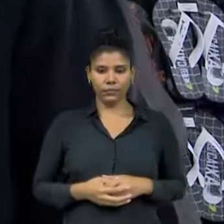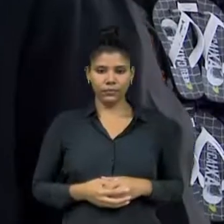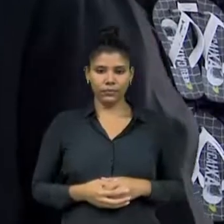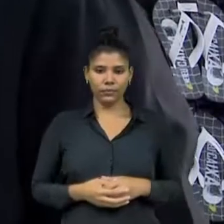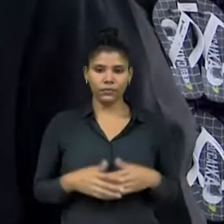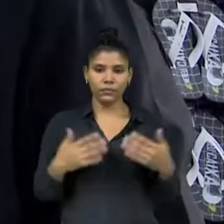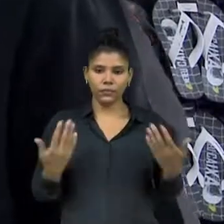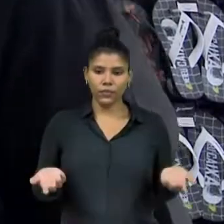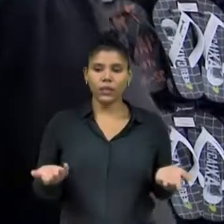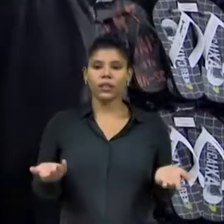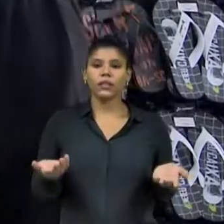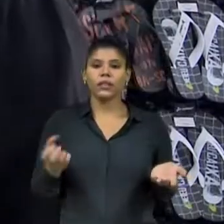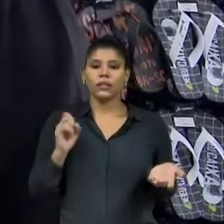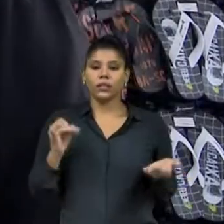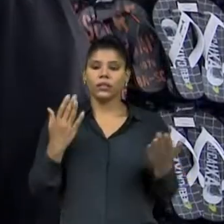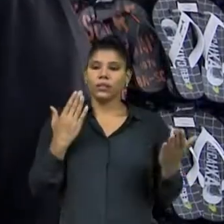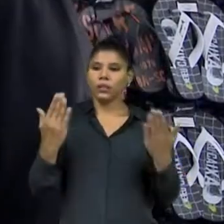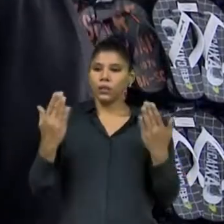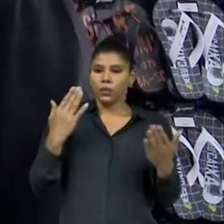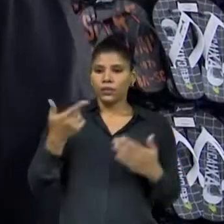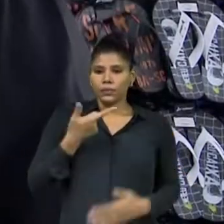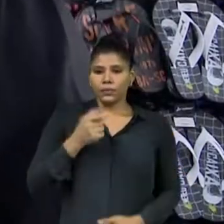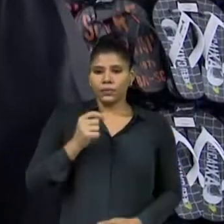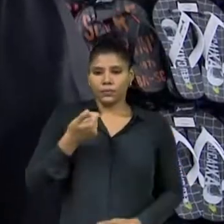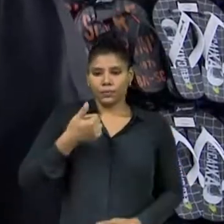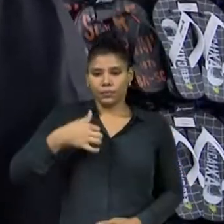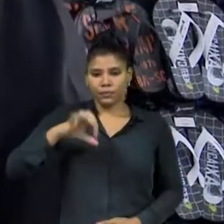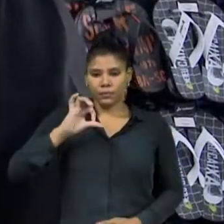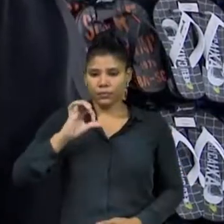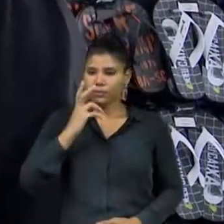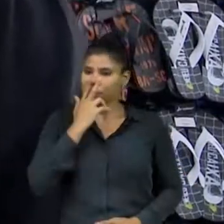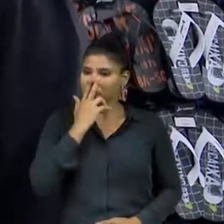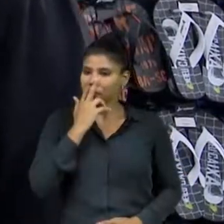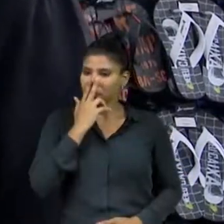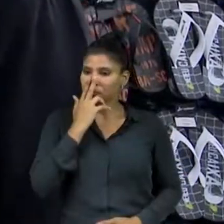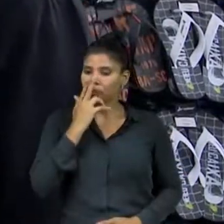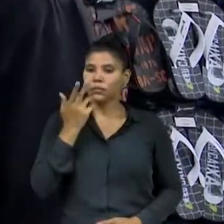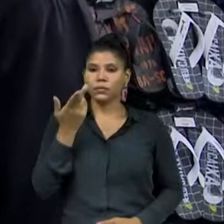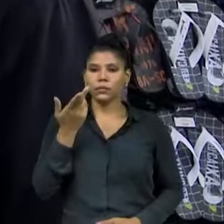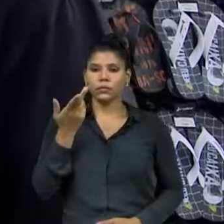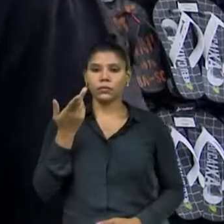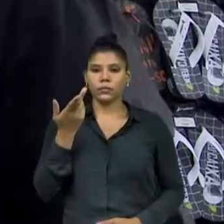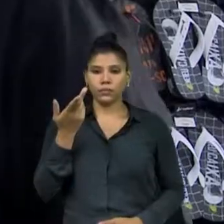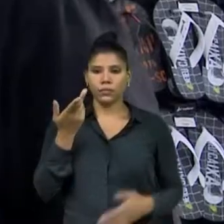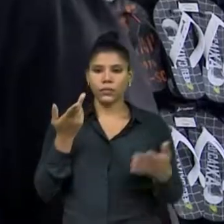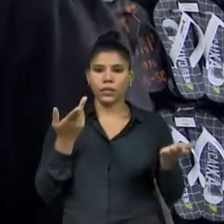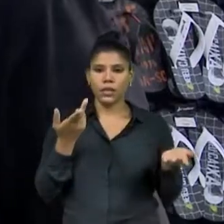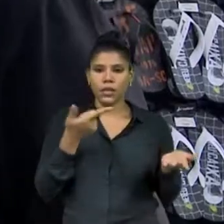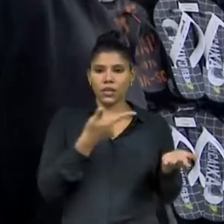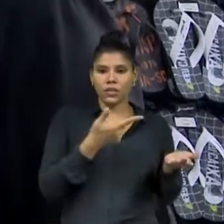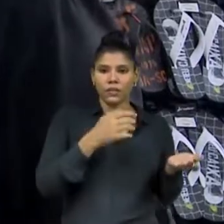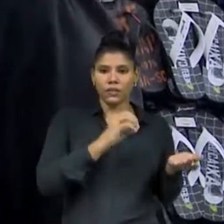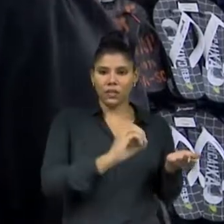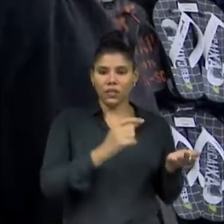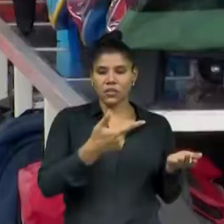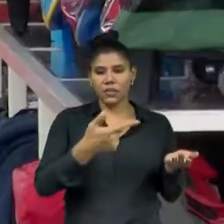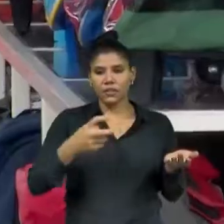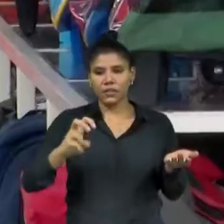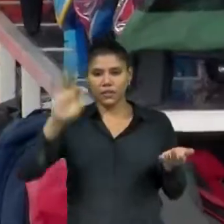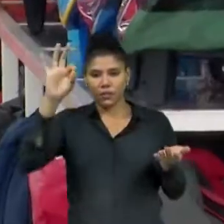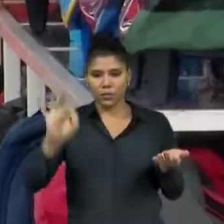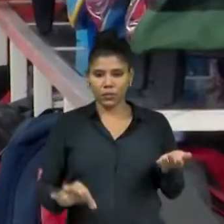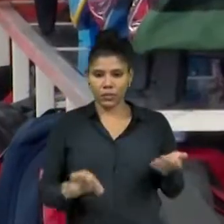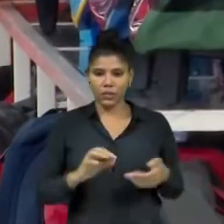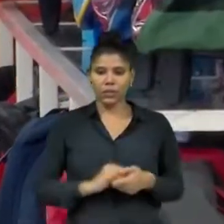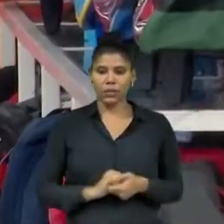2019, né? Comparando com 2019, nossa expectativa de crescimento seja de 20% a 25%. Por aí você tira. O